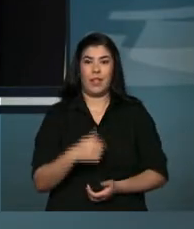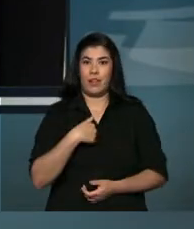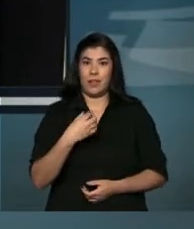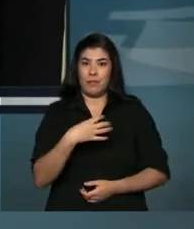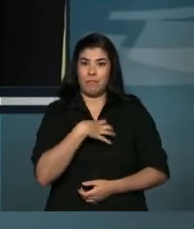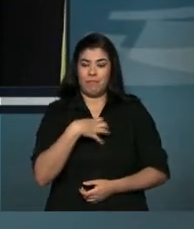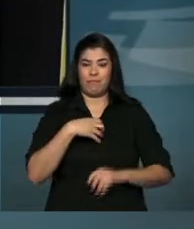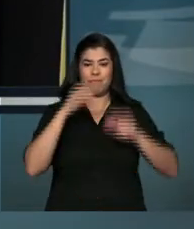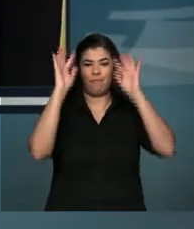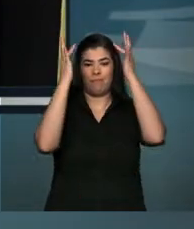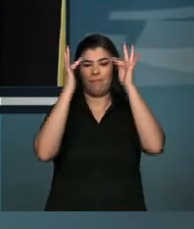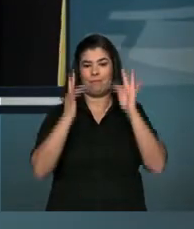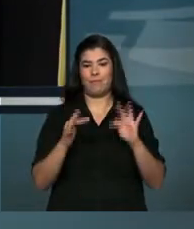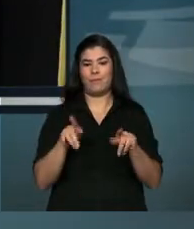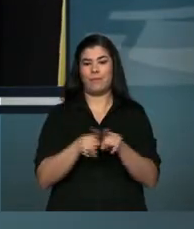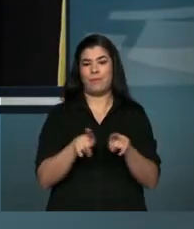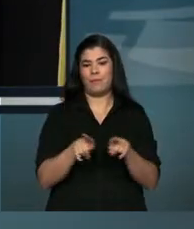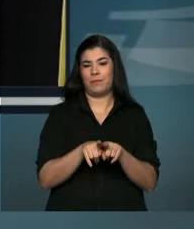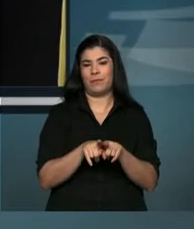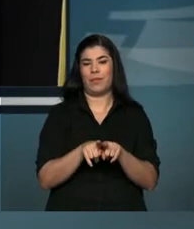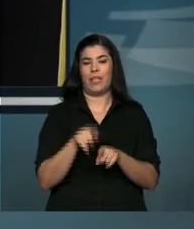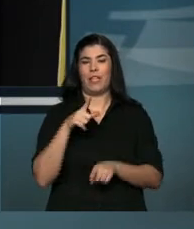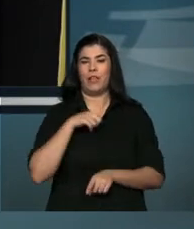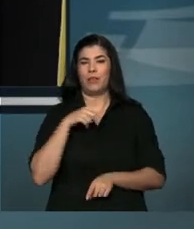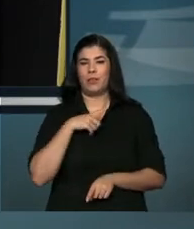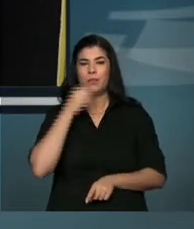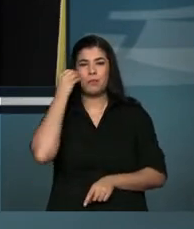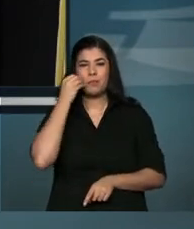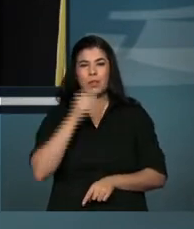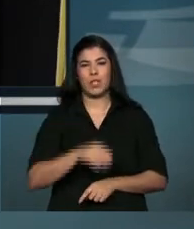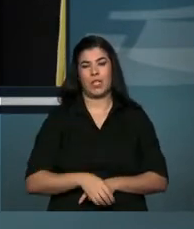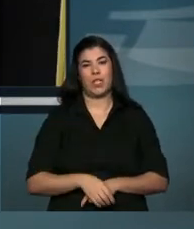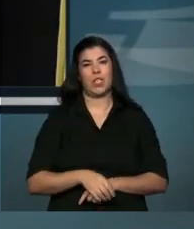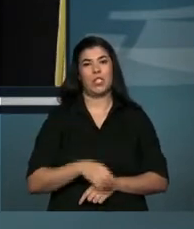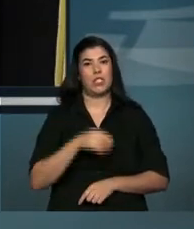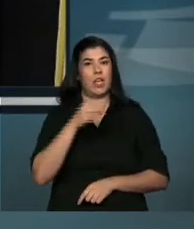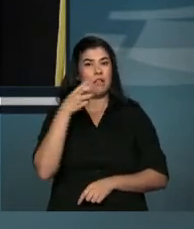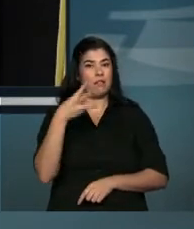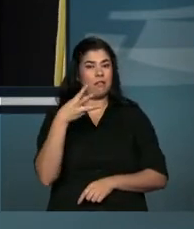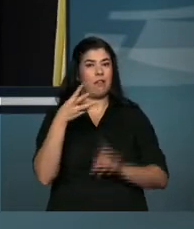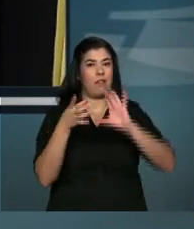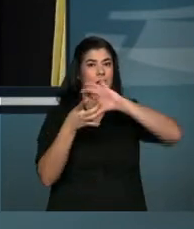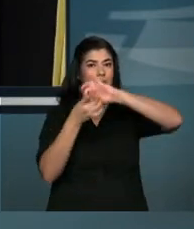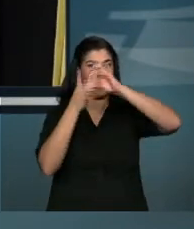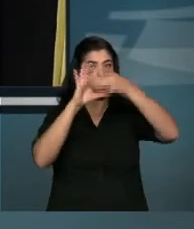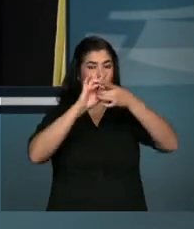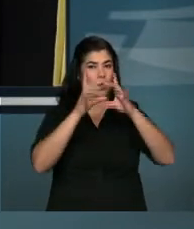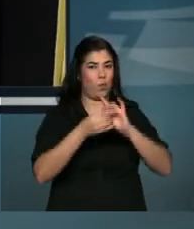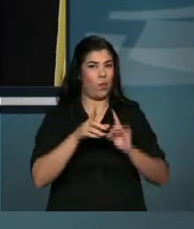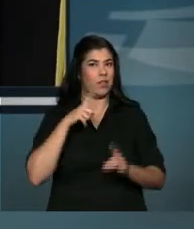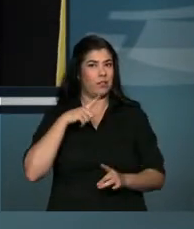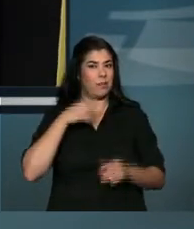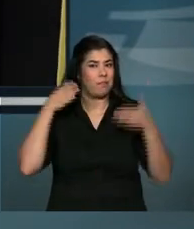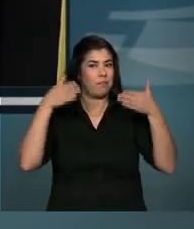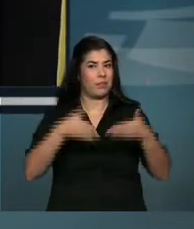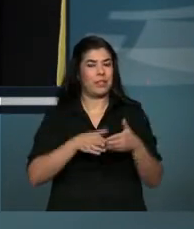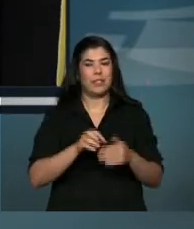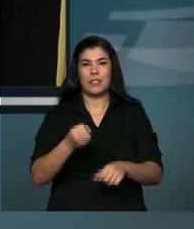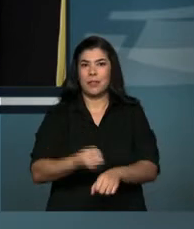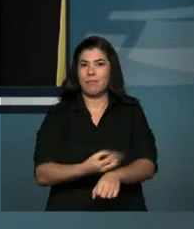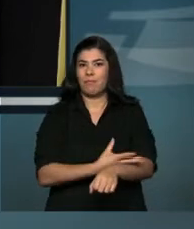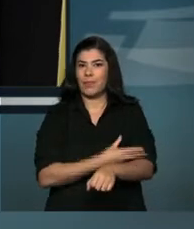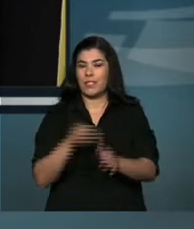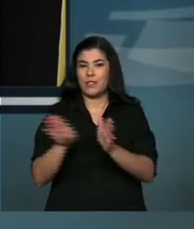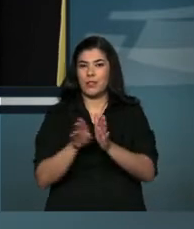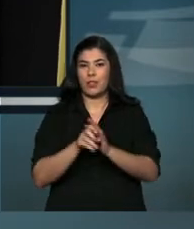feliz, acho que joguei 3 Olimpíadas e sei realmente essa emoção, essa celebração que é passar uma tocha olímpica.